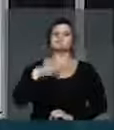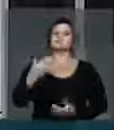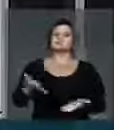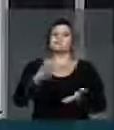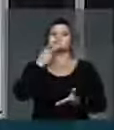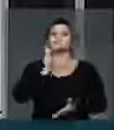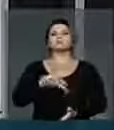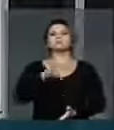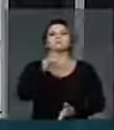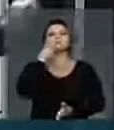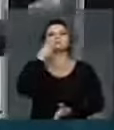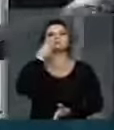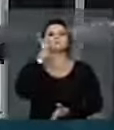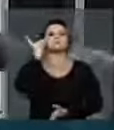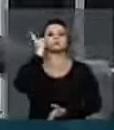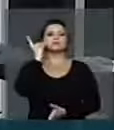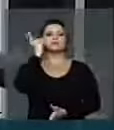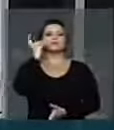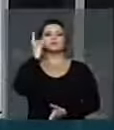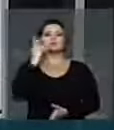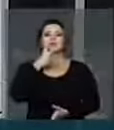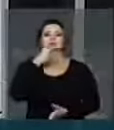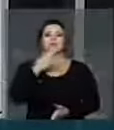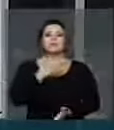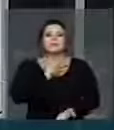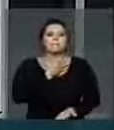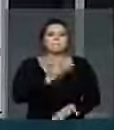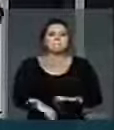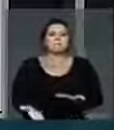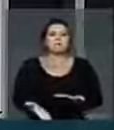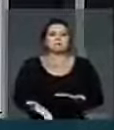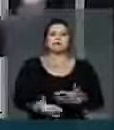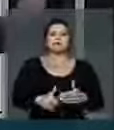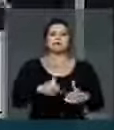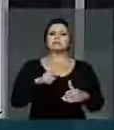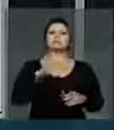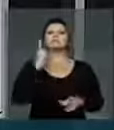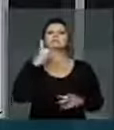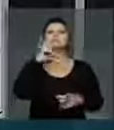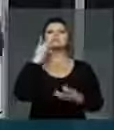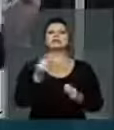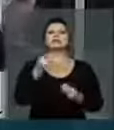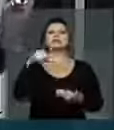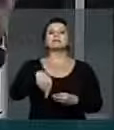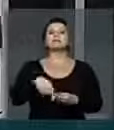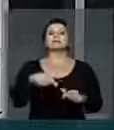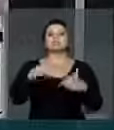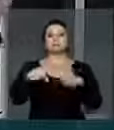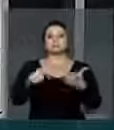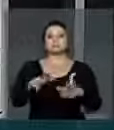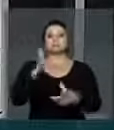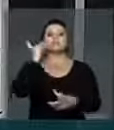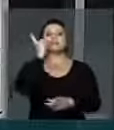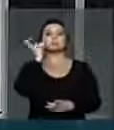hoje, ele perdeu as funções de parlamentar. As funções básicas do parlamentar